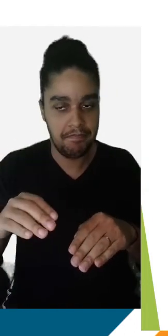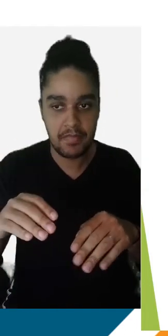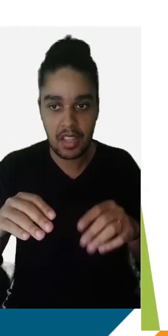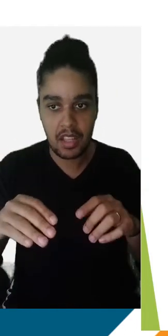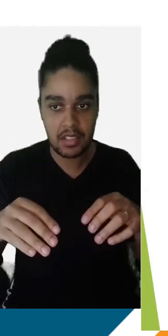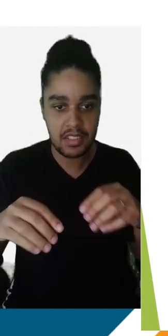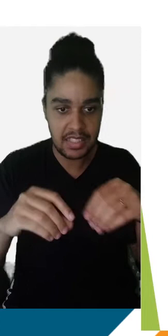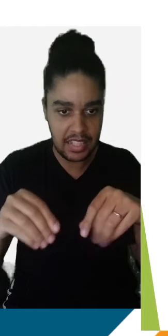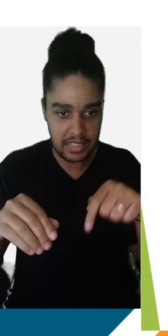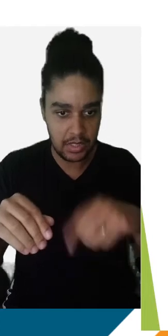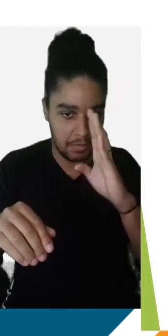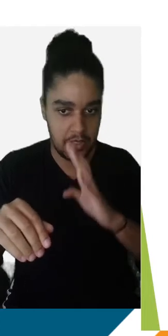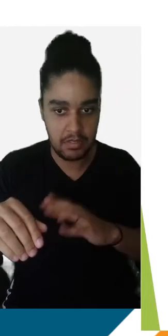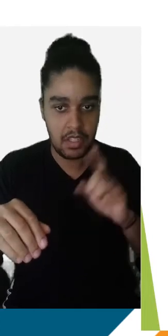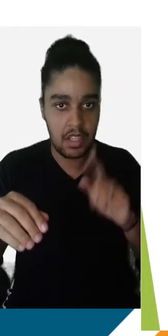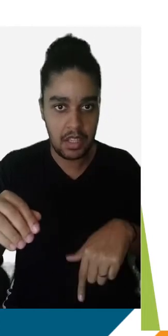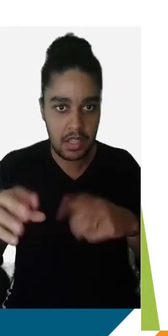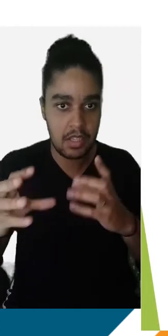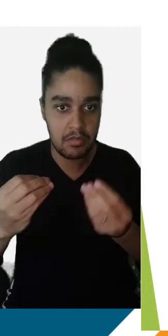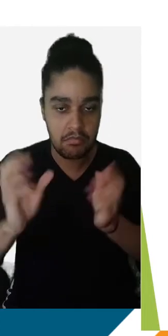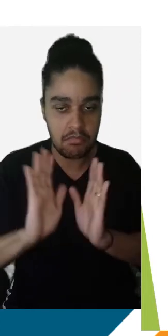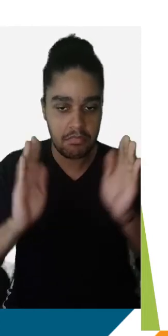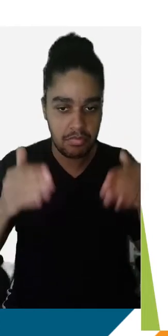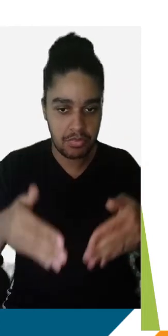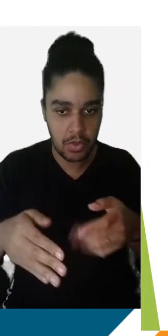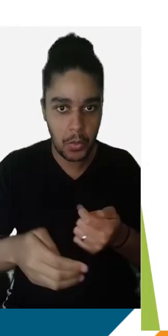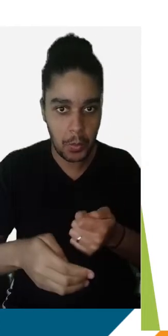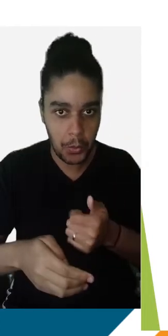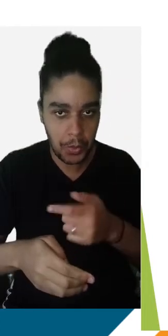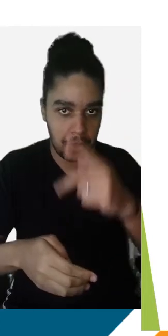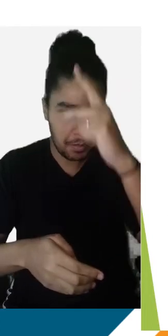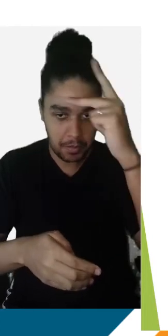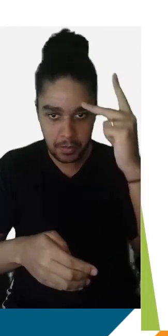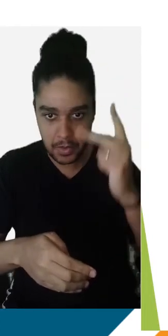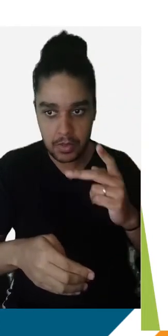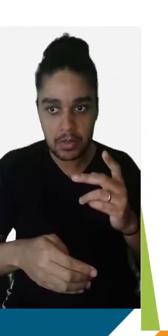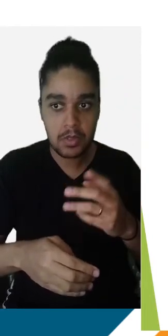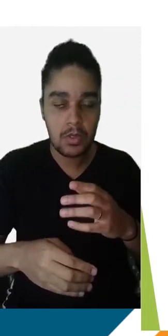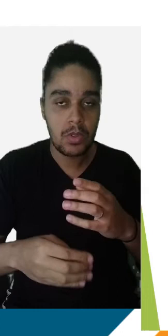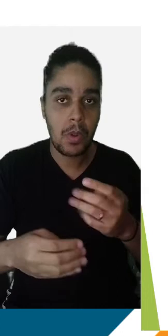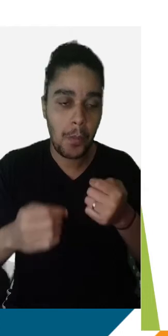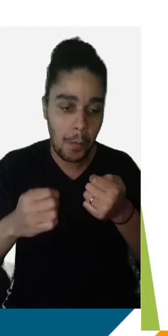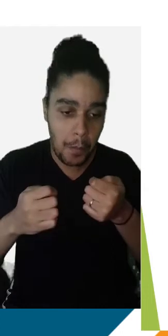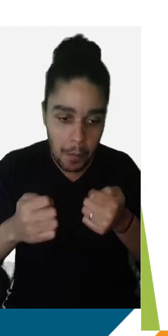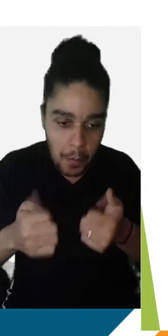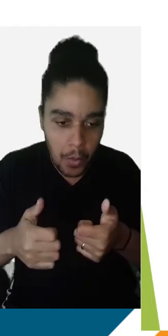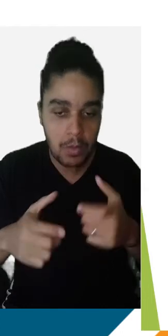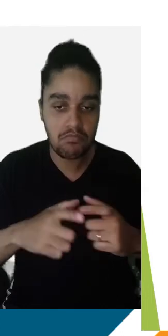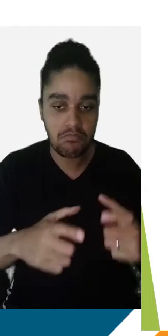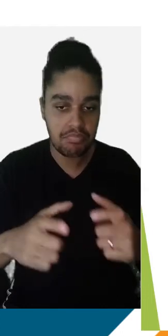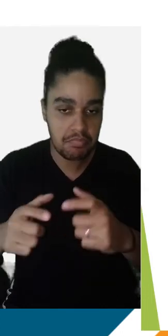temos as terras no Brasil extremamente concentradas nas mãos de pouquíssimas pessoas, nas mãos de pouquíssimos